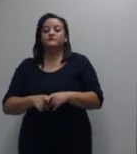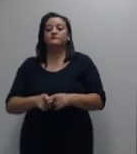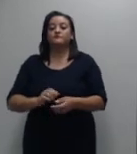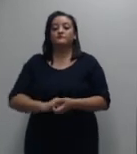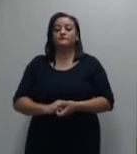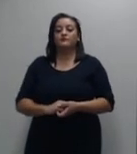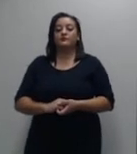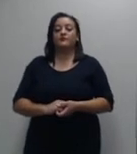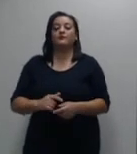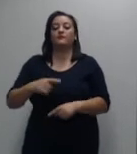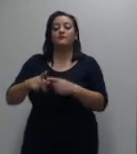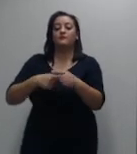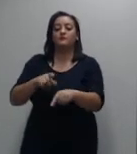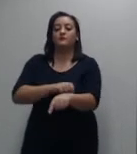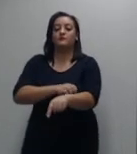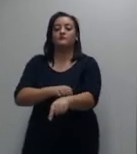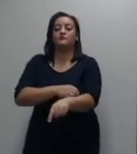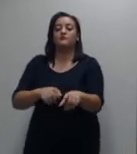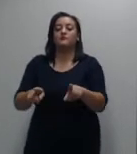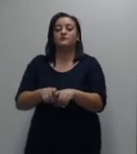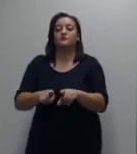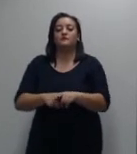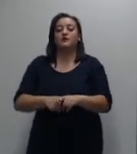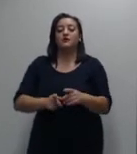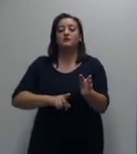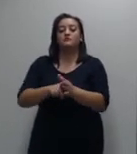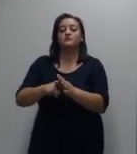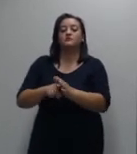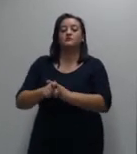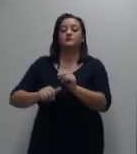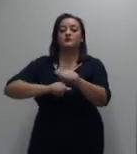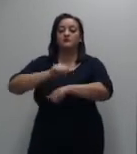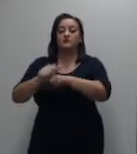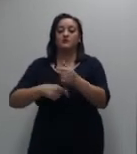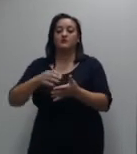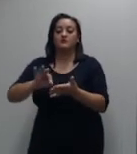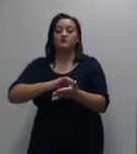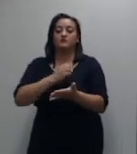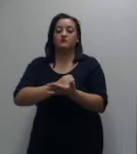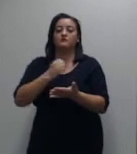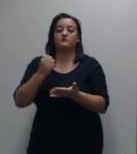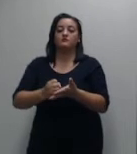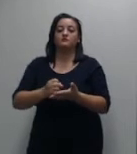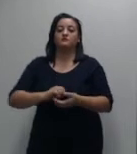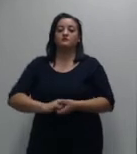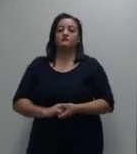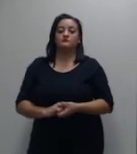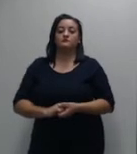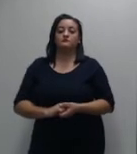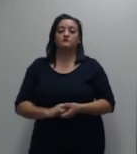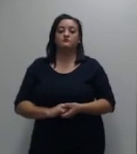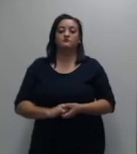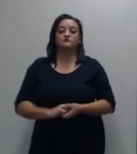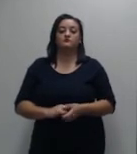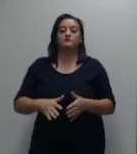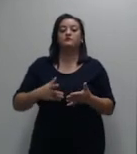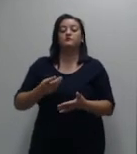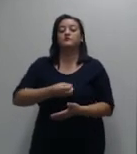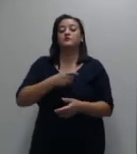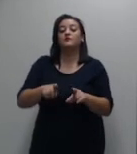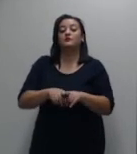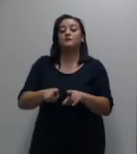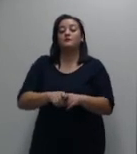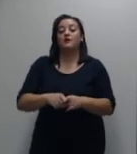depois é essa consultoria se transformou em contrato de trabalho o e haveria